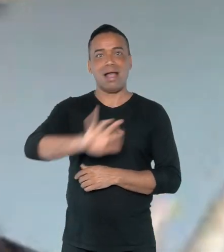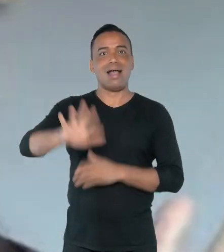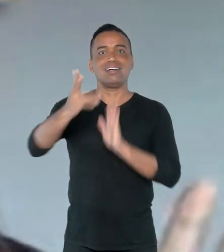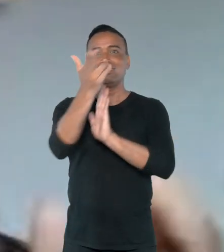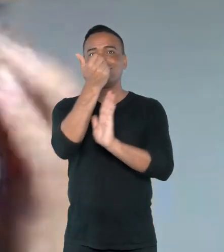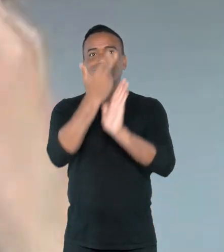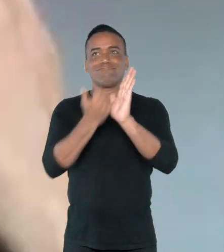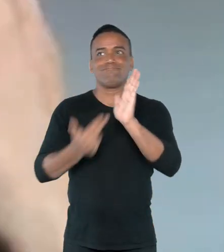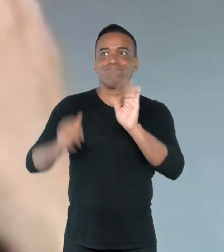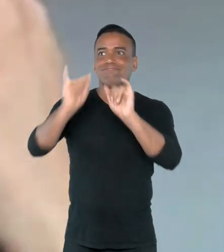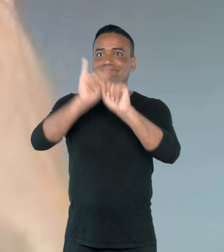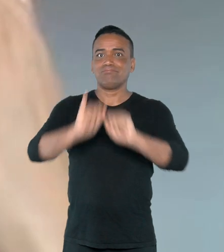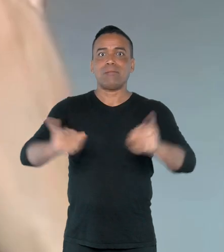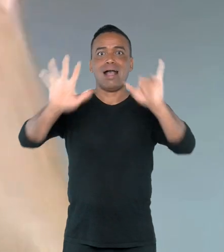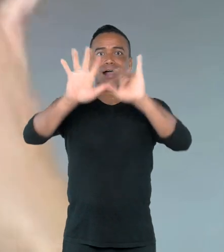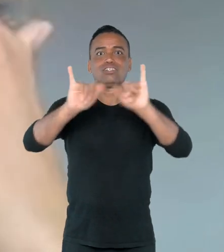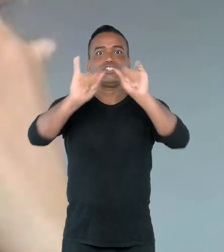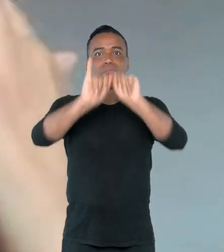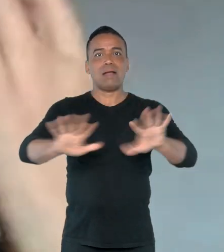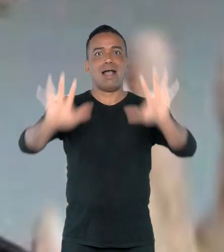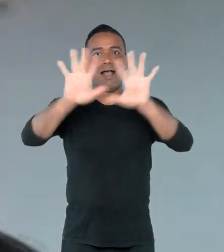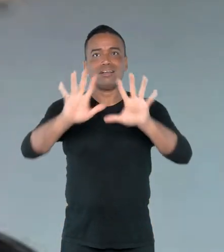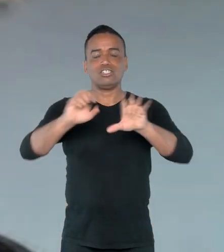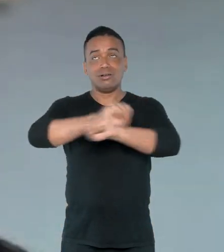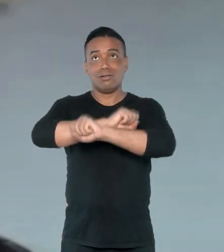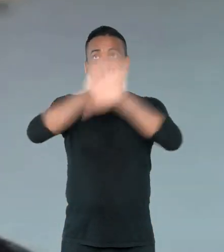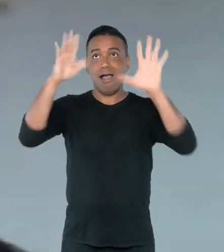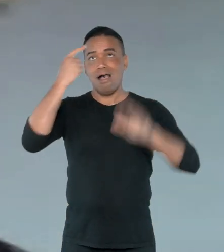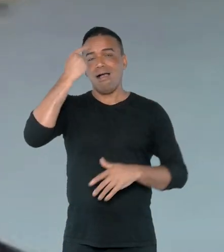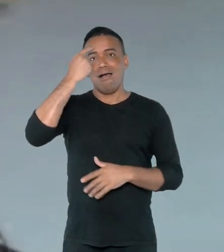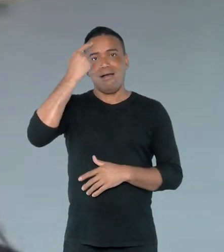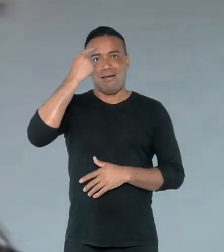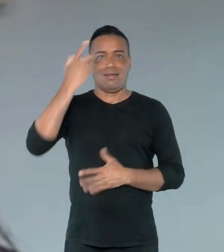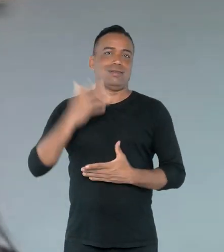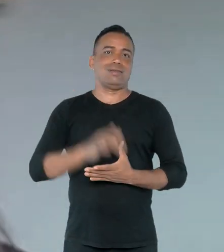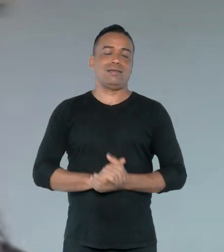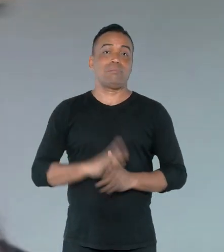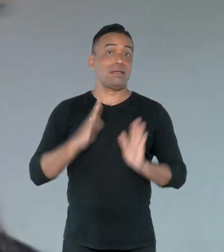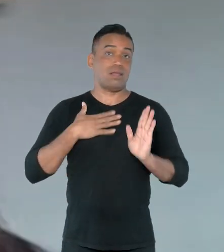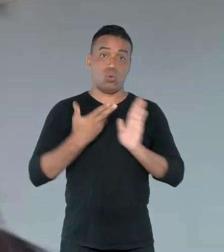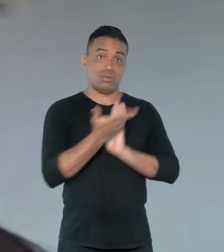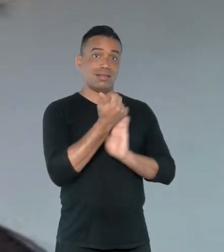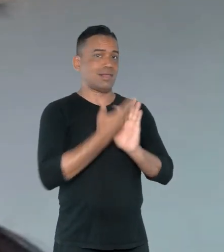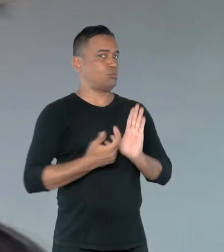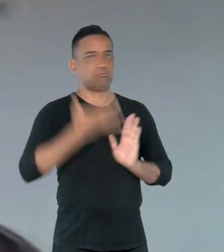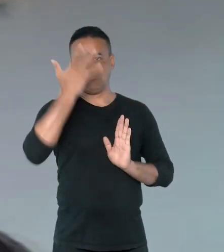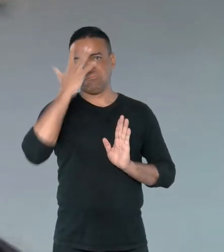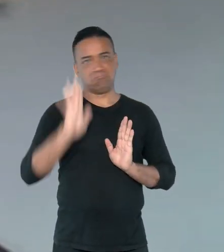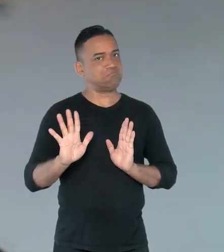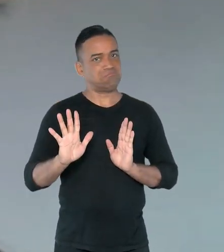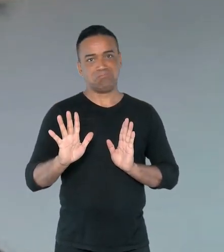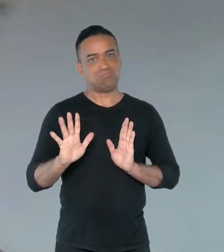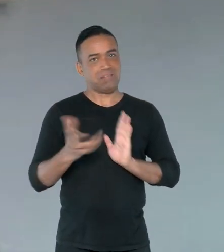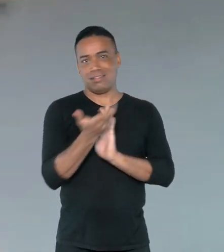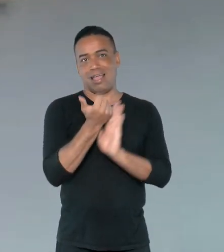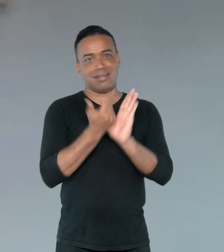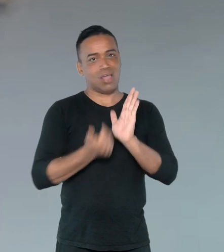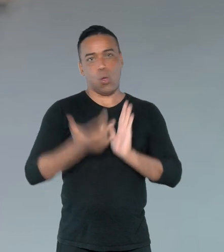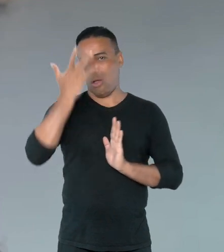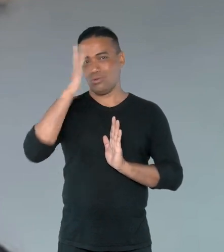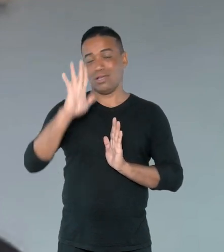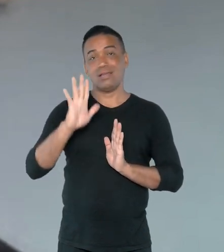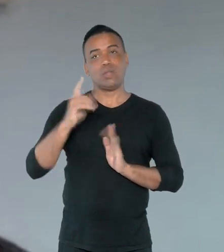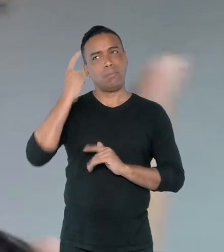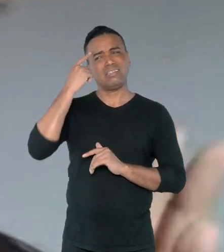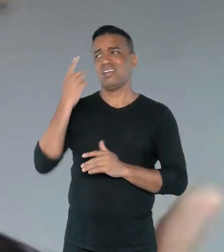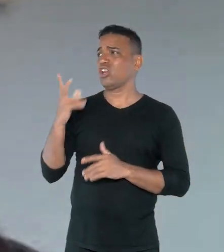muito claras na minha cabeça. Mas eu não sou ilustradora, né? Então, eu